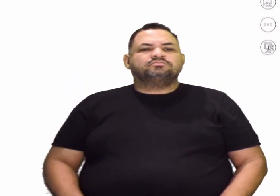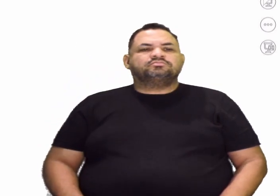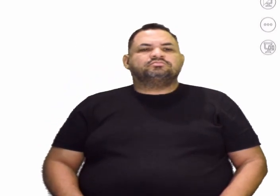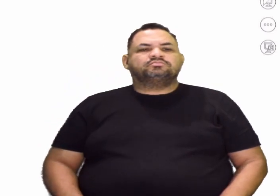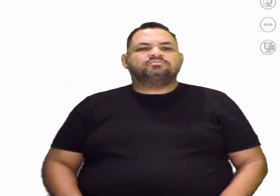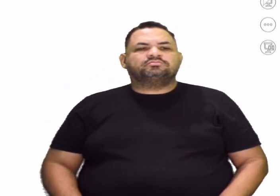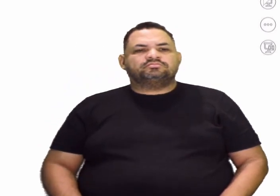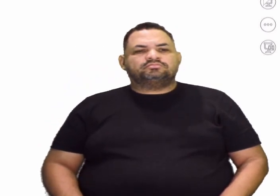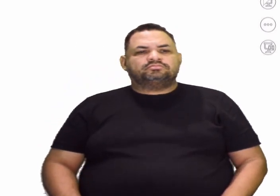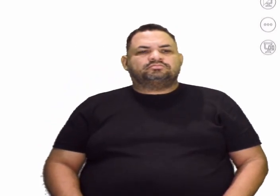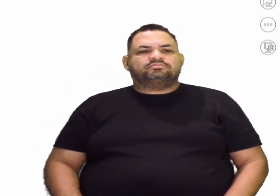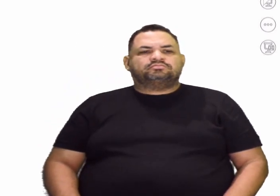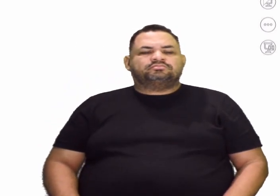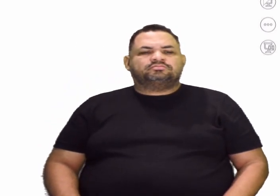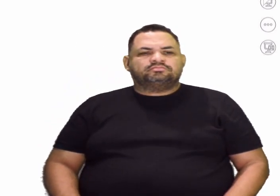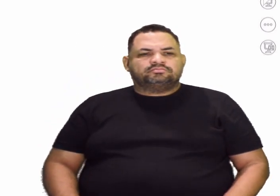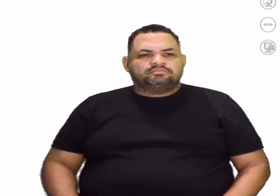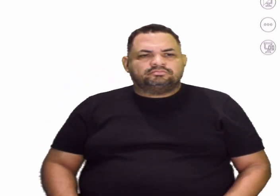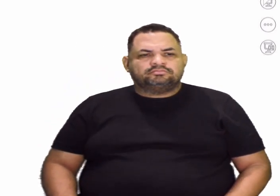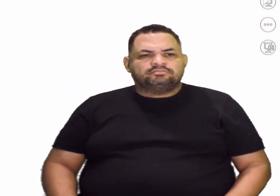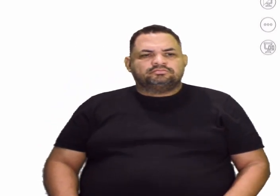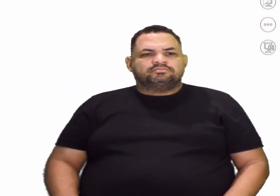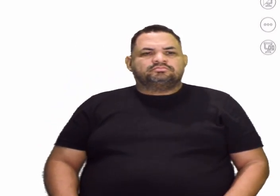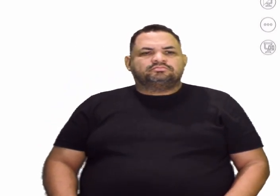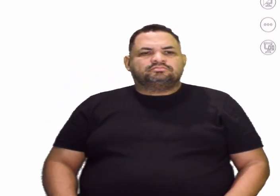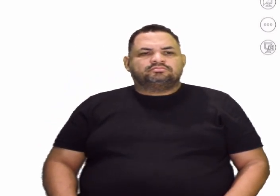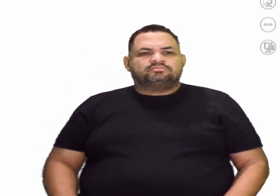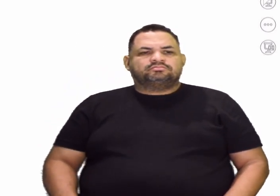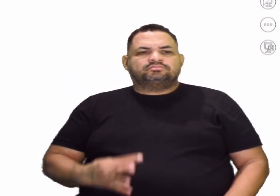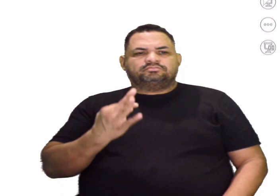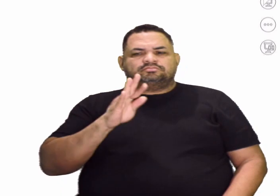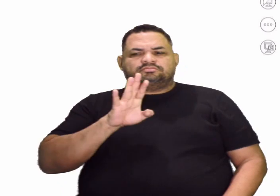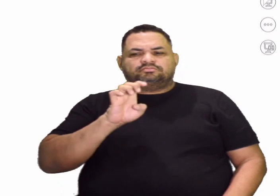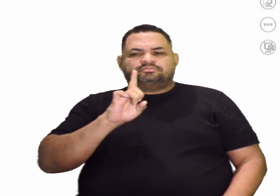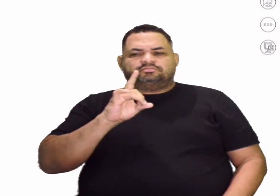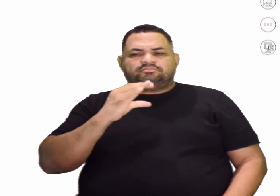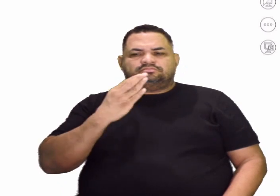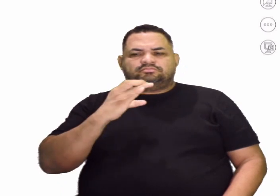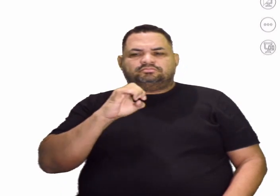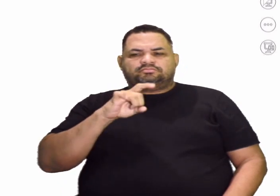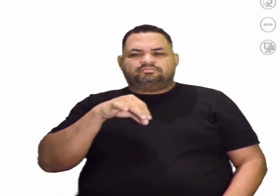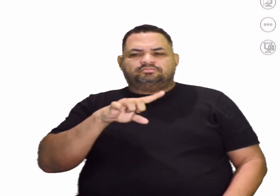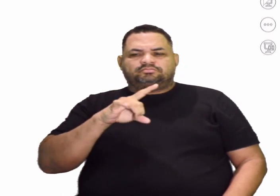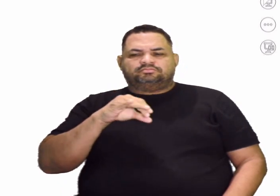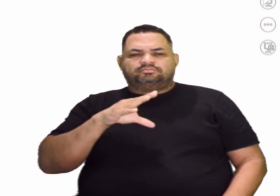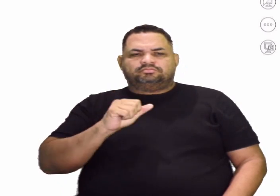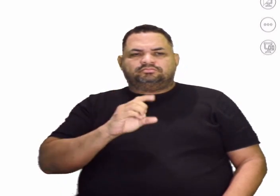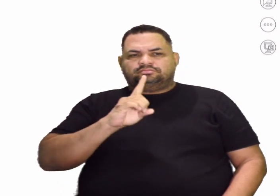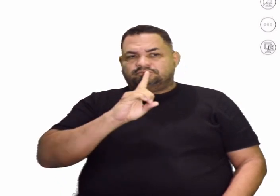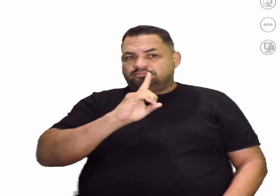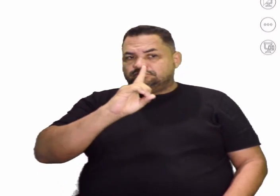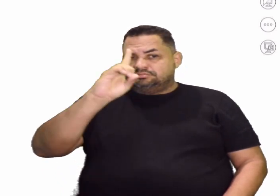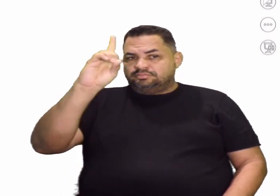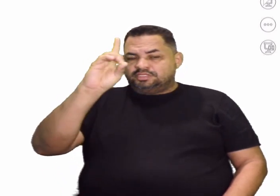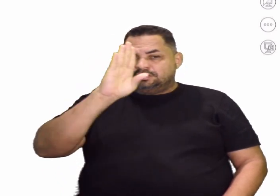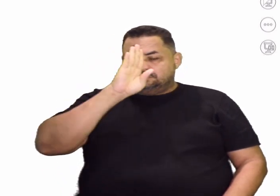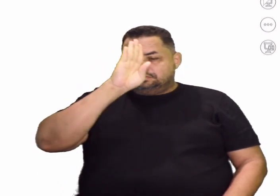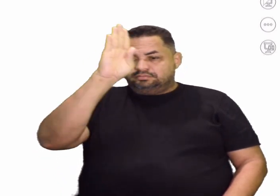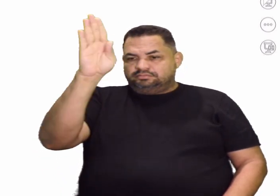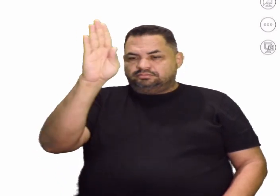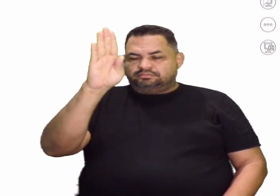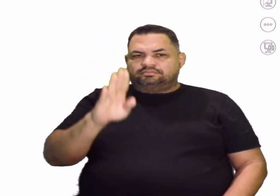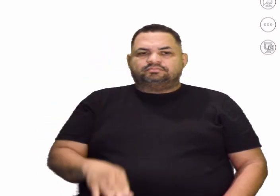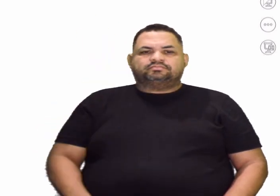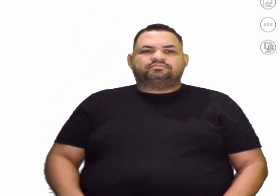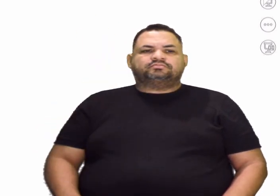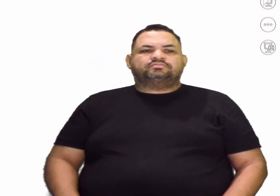para vocês no anterior, teocentrismo, aqui significa Deus, ok? Só uma relembrança.